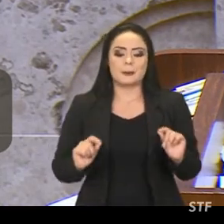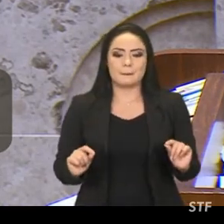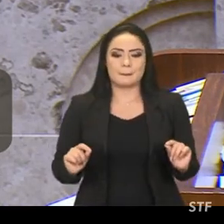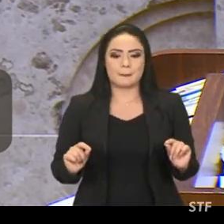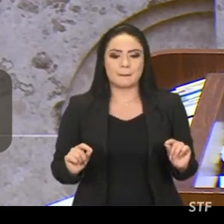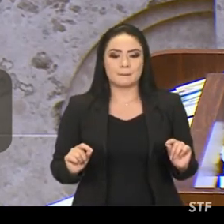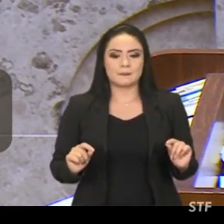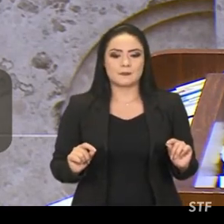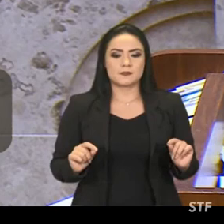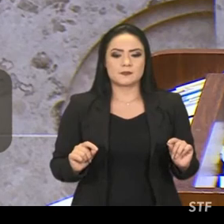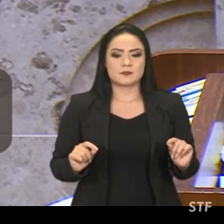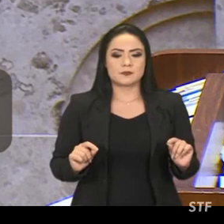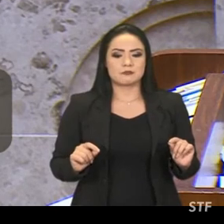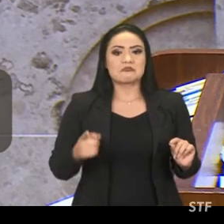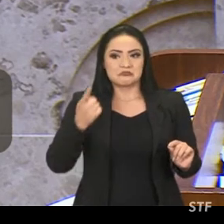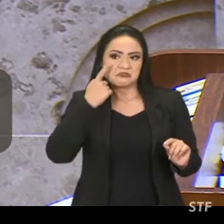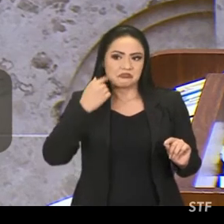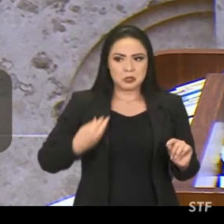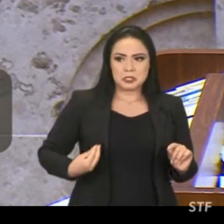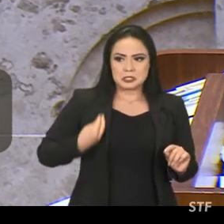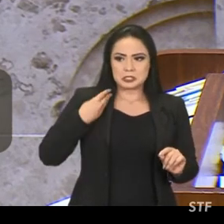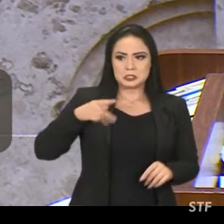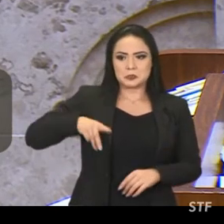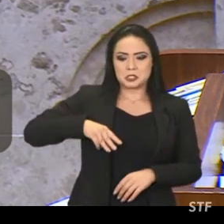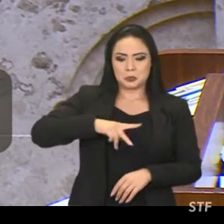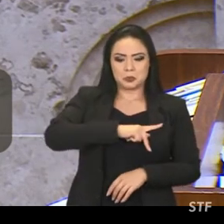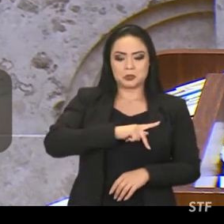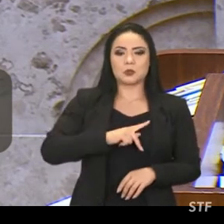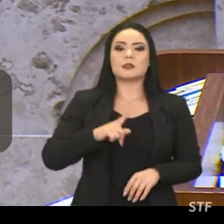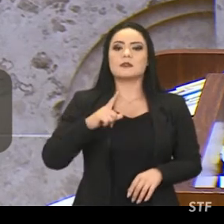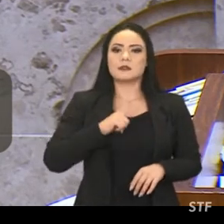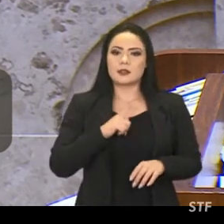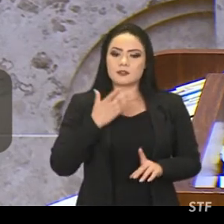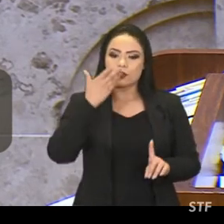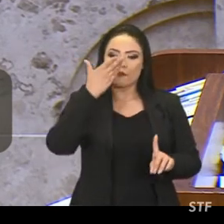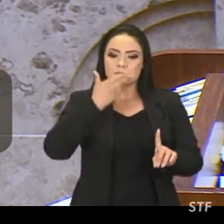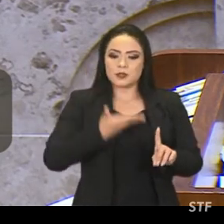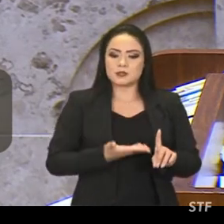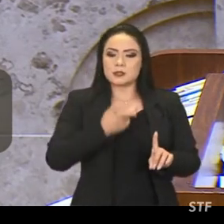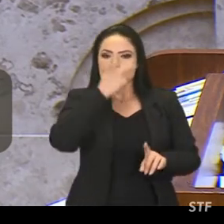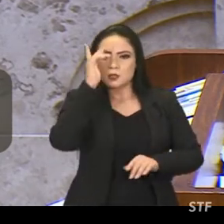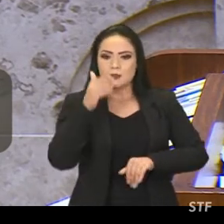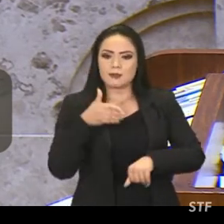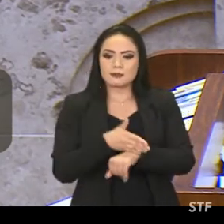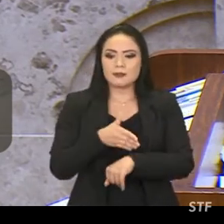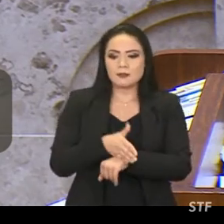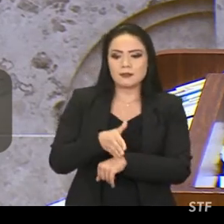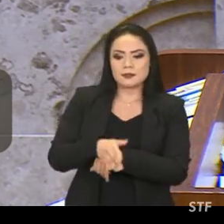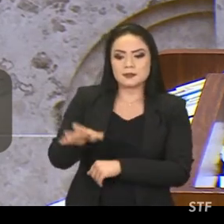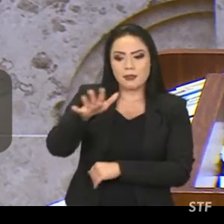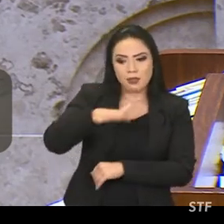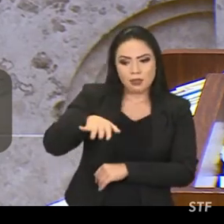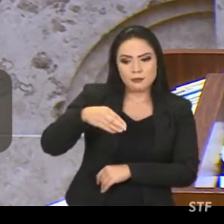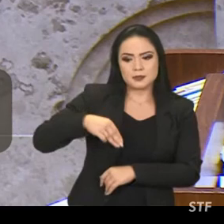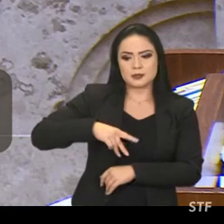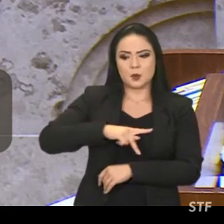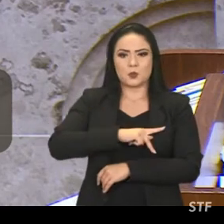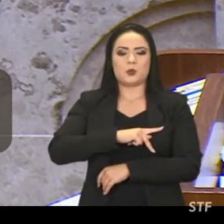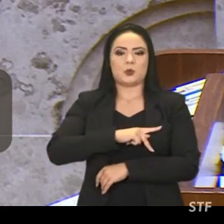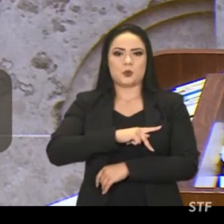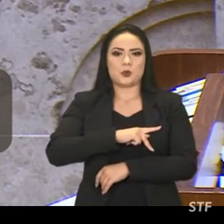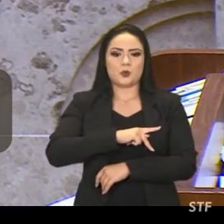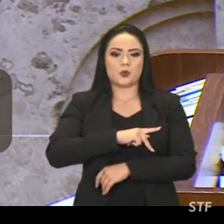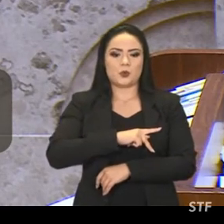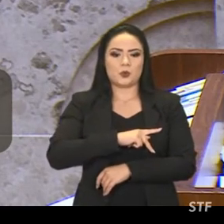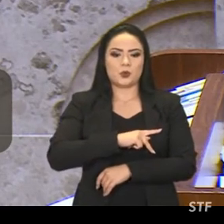se reconheceu a existência do Ministério Público, houve a referência aos integrantes desse Ministério Público como a